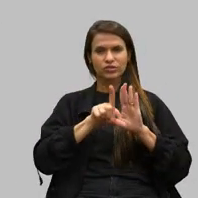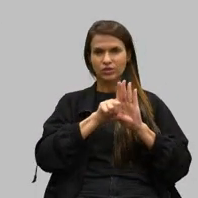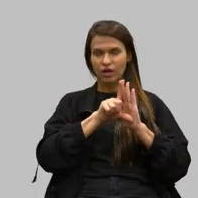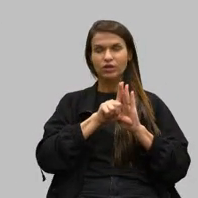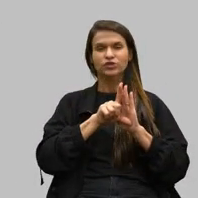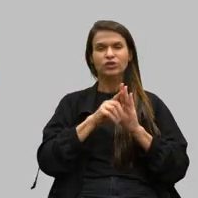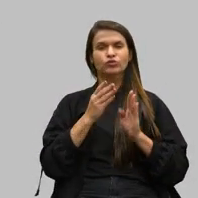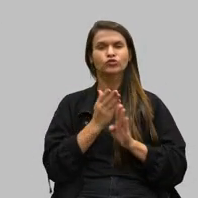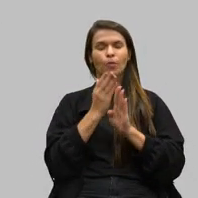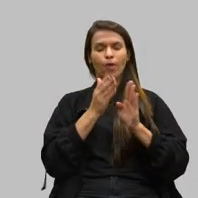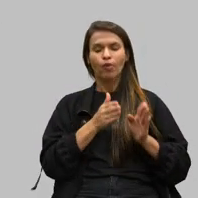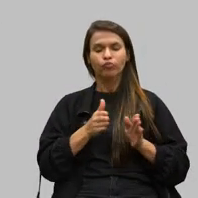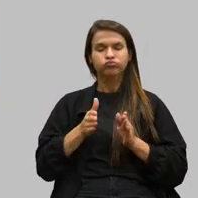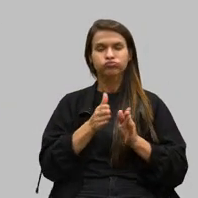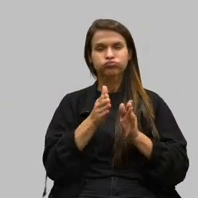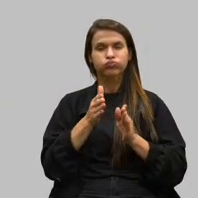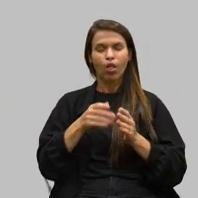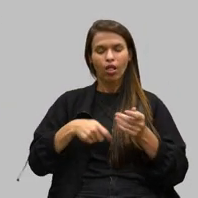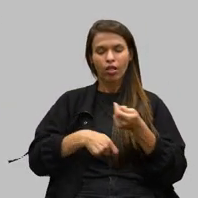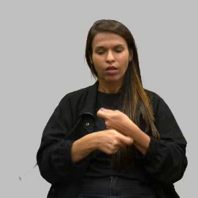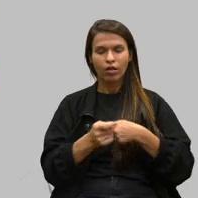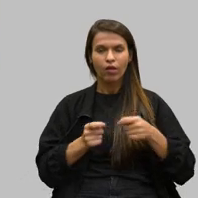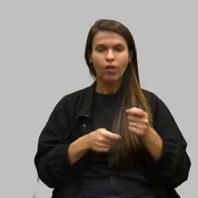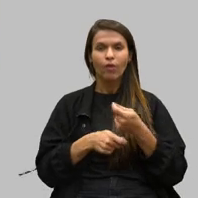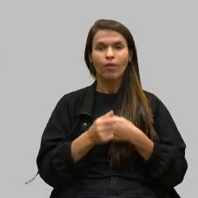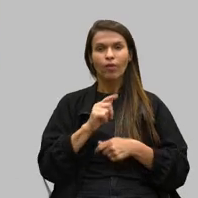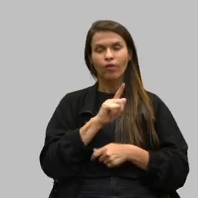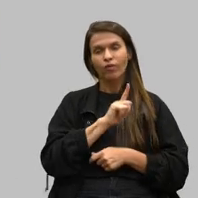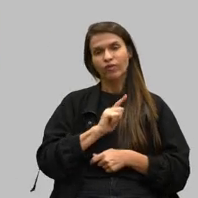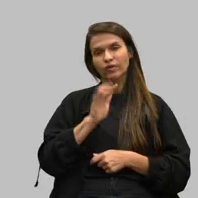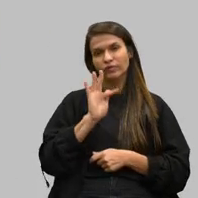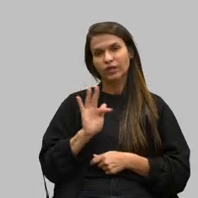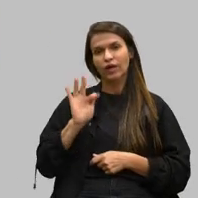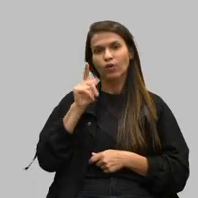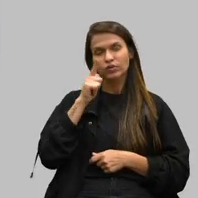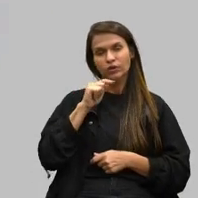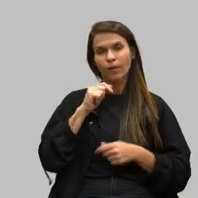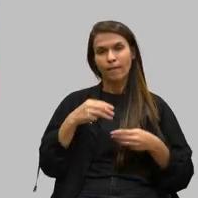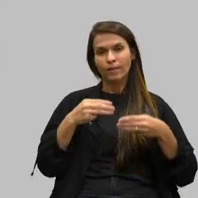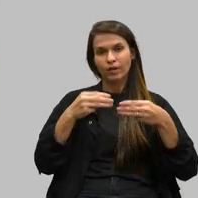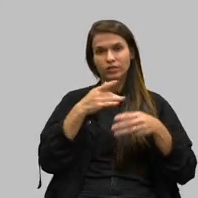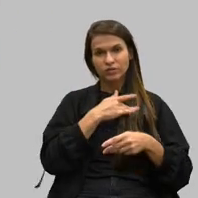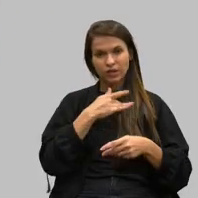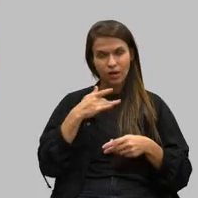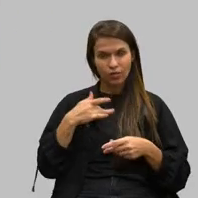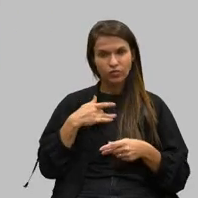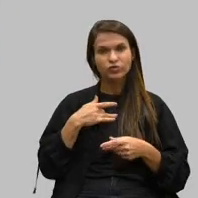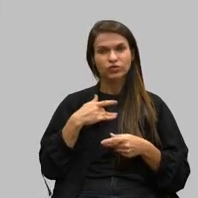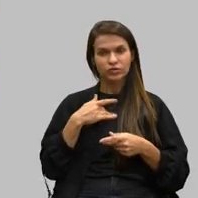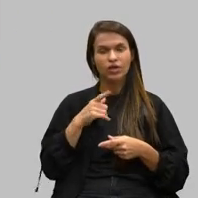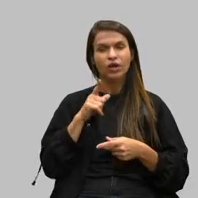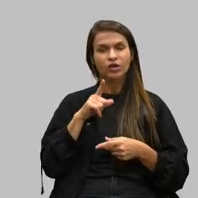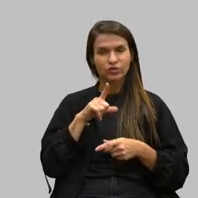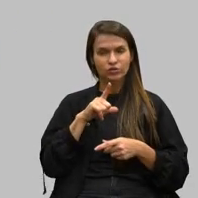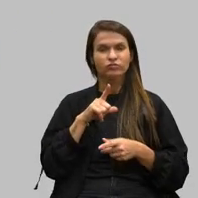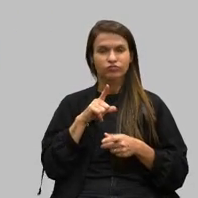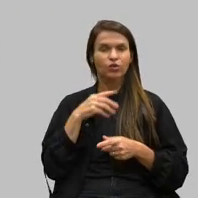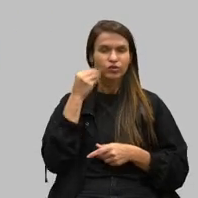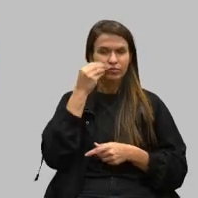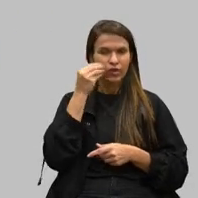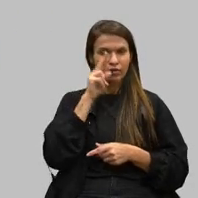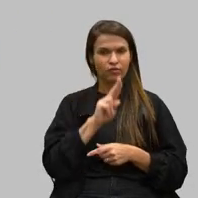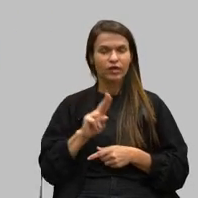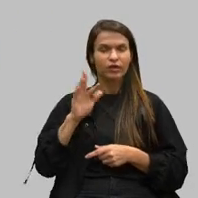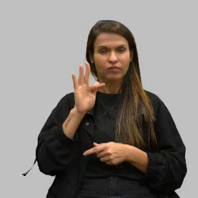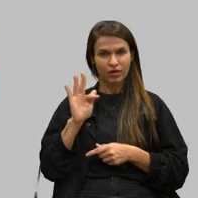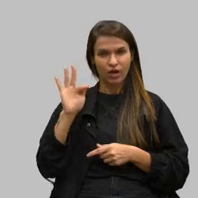nós estamos tentando copiar o caminho que o governo federal conseguiu, que o Ministério da Saúde passe para os hospitais e universidades federais, não pode ser despesa de pessoal,